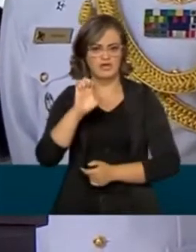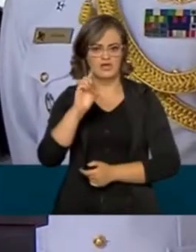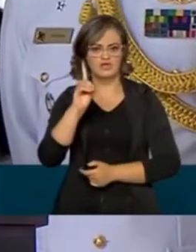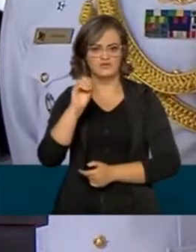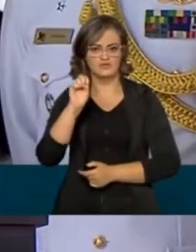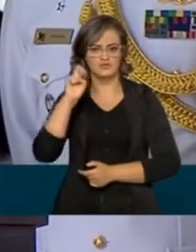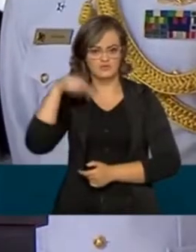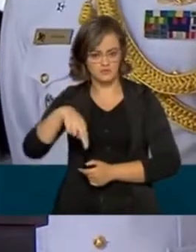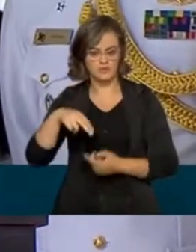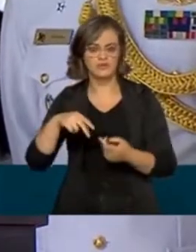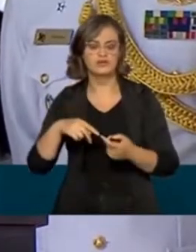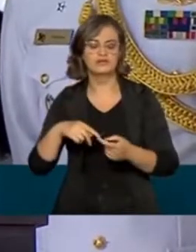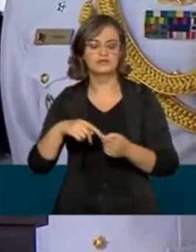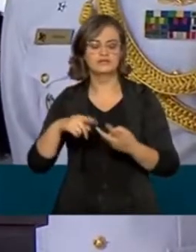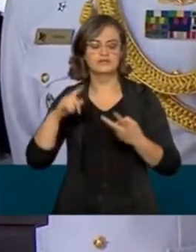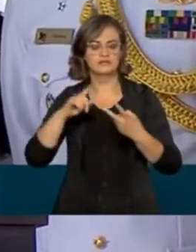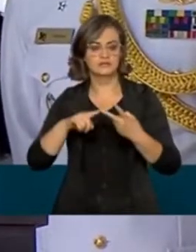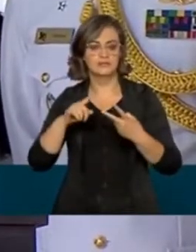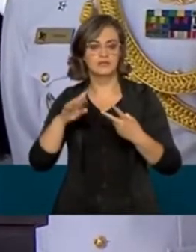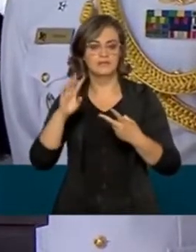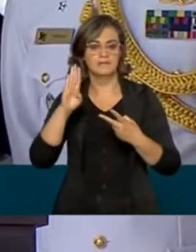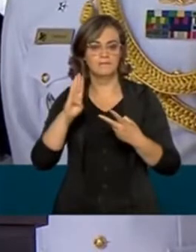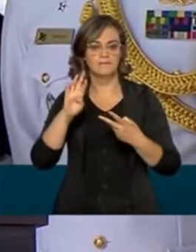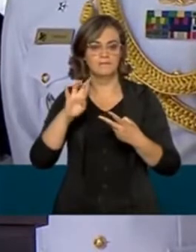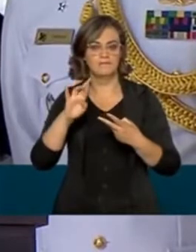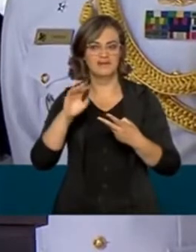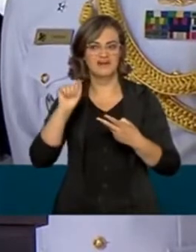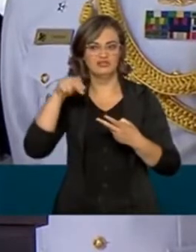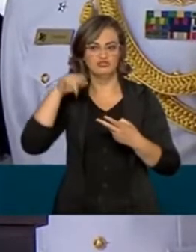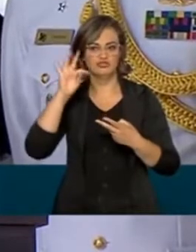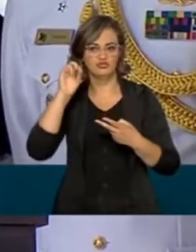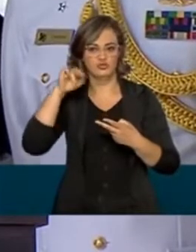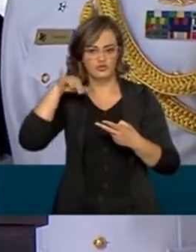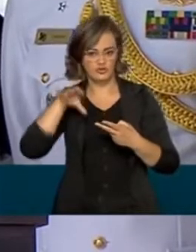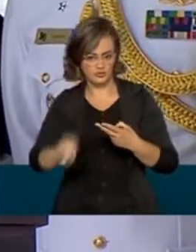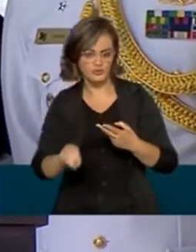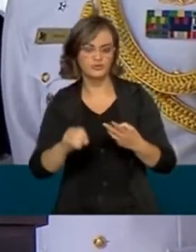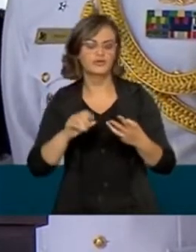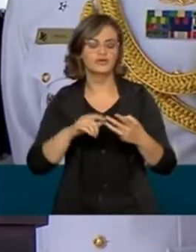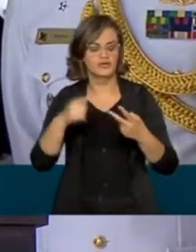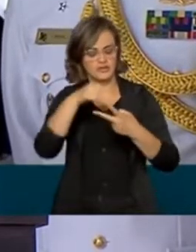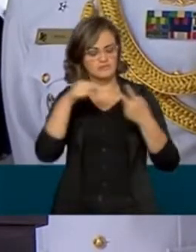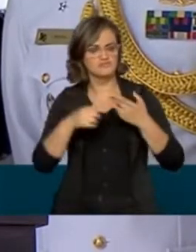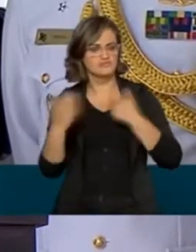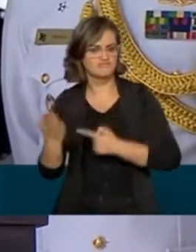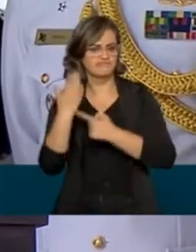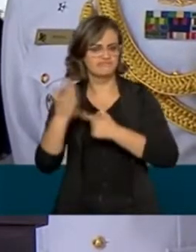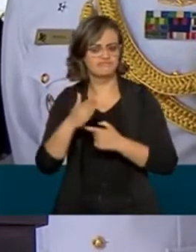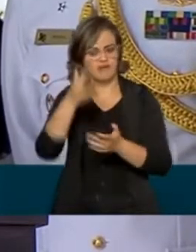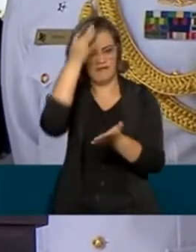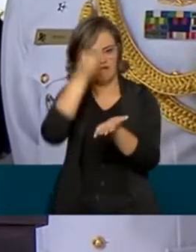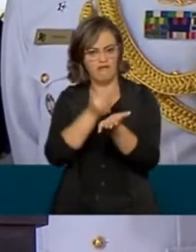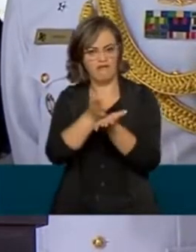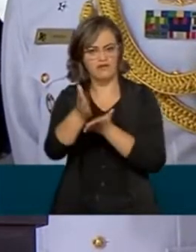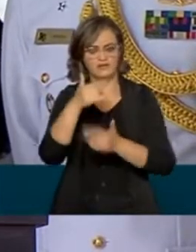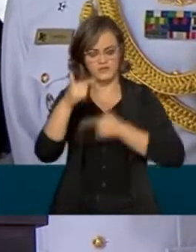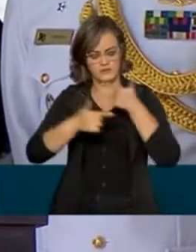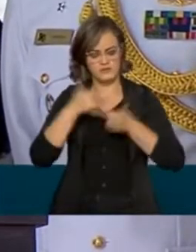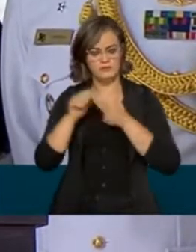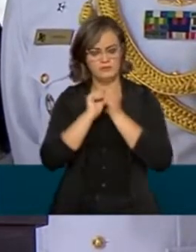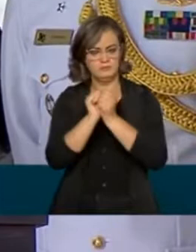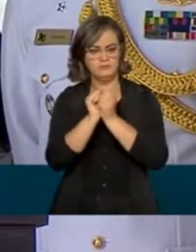Edson El Pujol e tenente-brigadeiro do ar Antônio Carlos Moretti Bermudes, pela cooperação e lealdade com que sempre